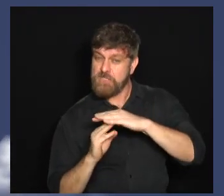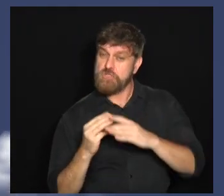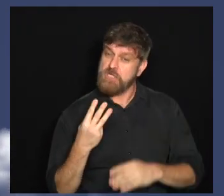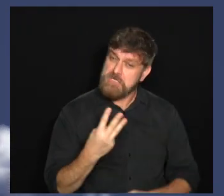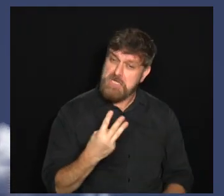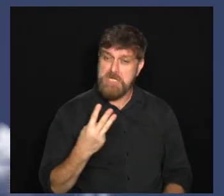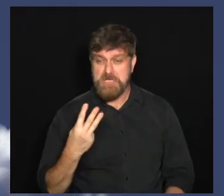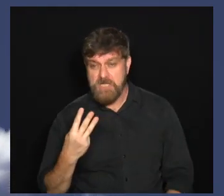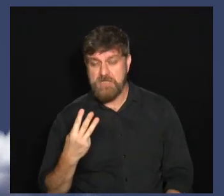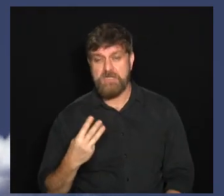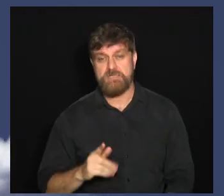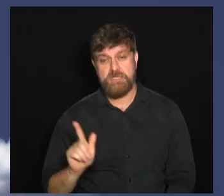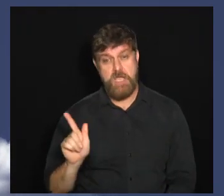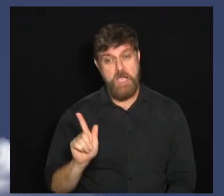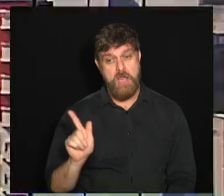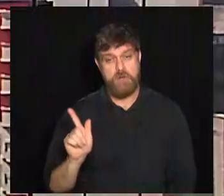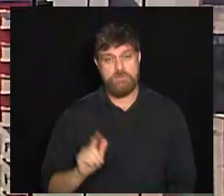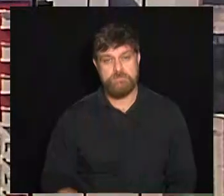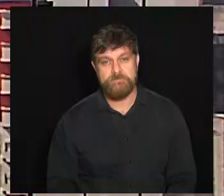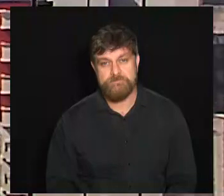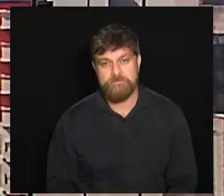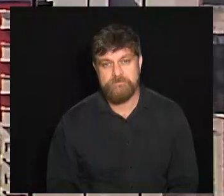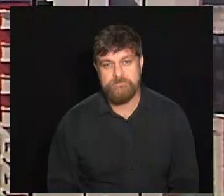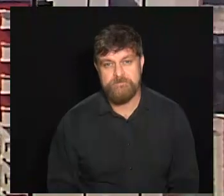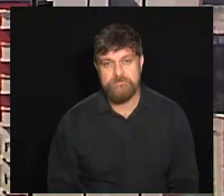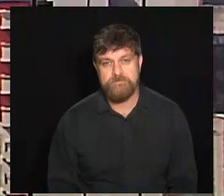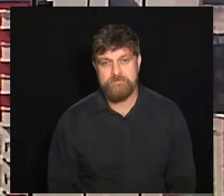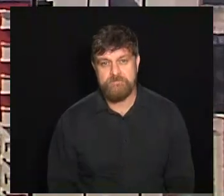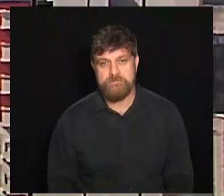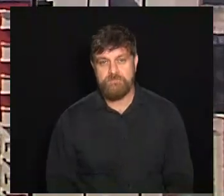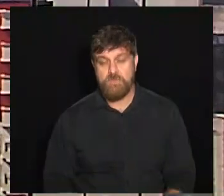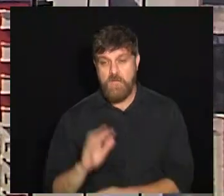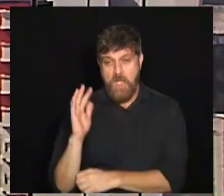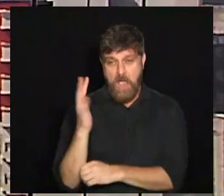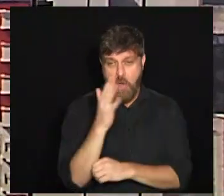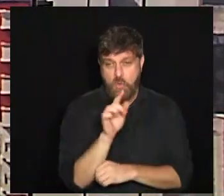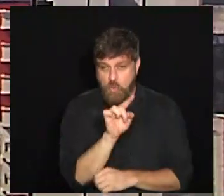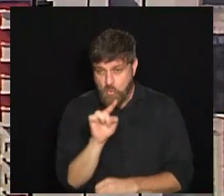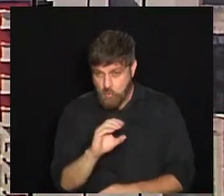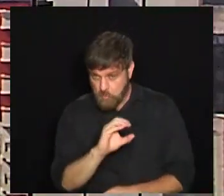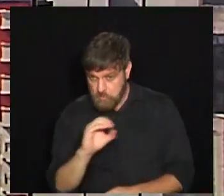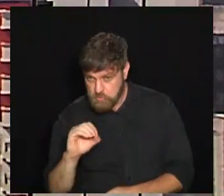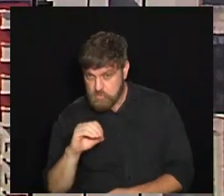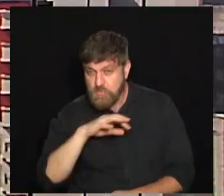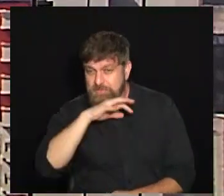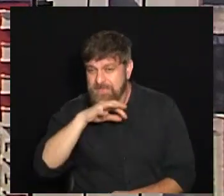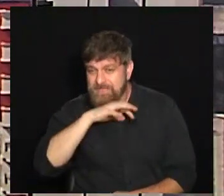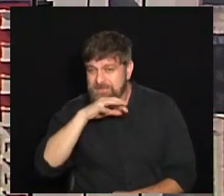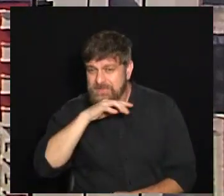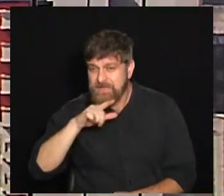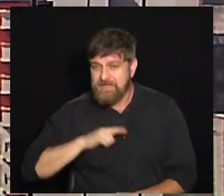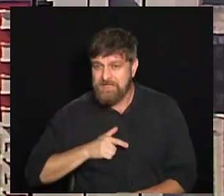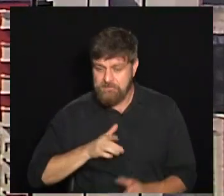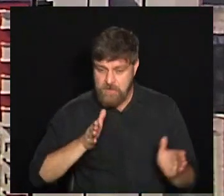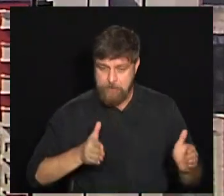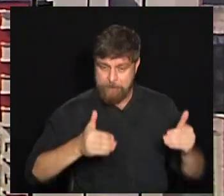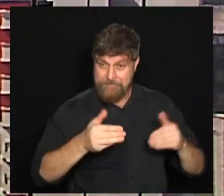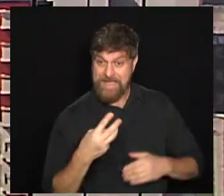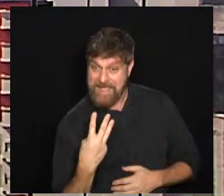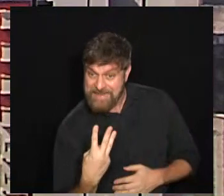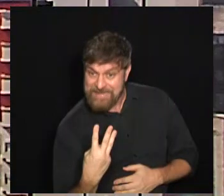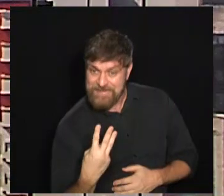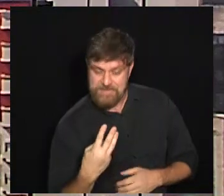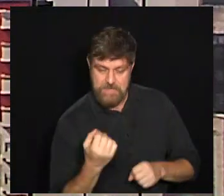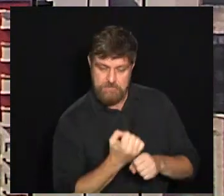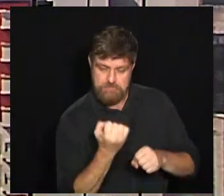aos 33 graus. O Bosque dos Jequitibás teve 3 recintos reformados para